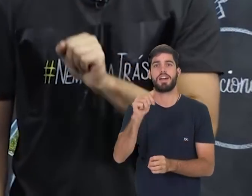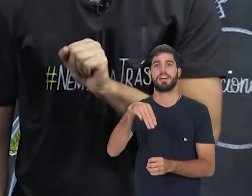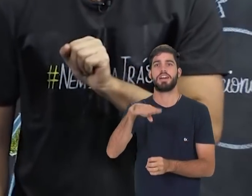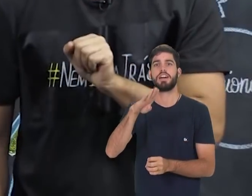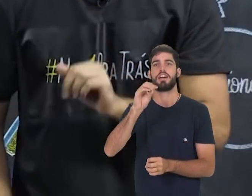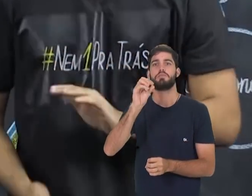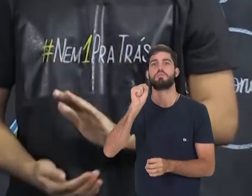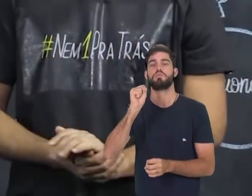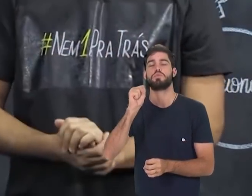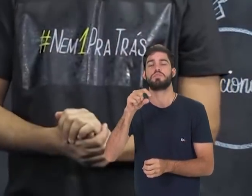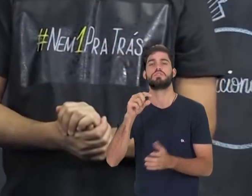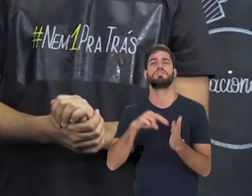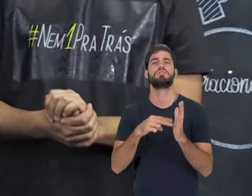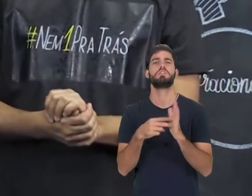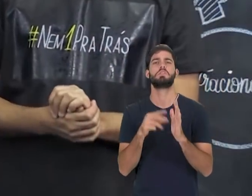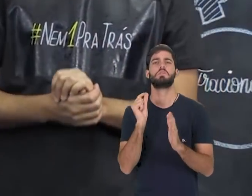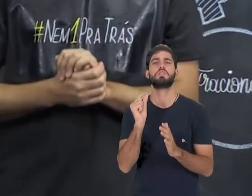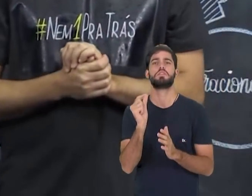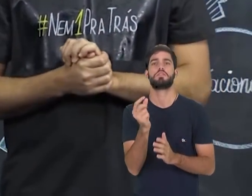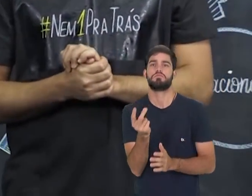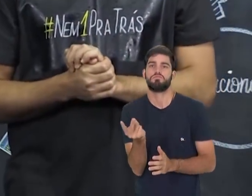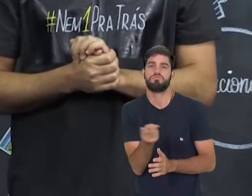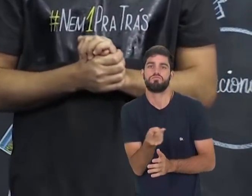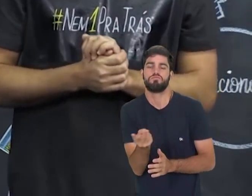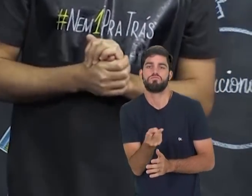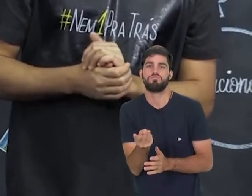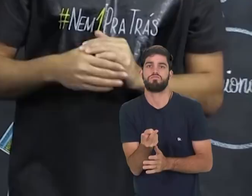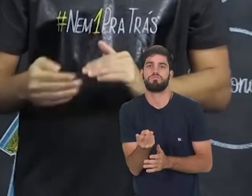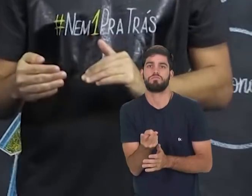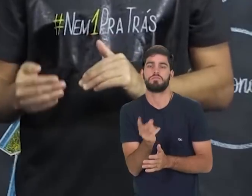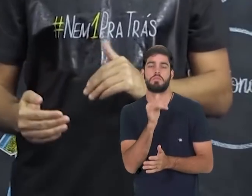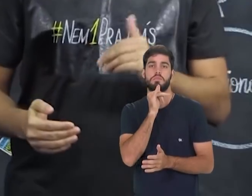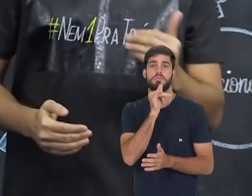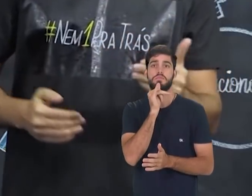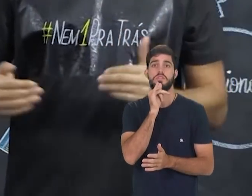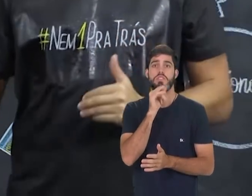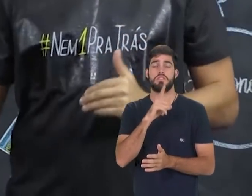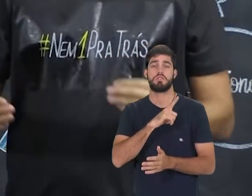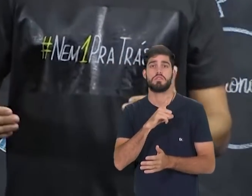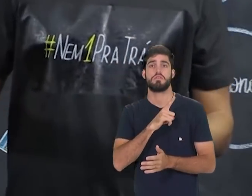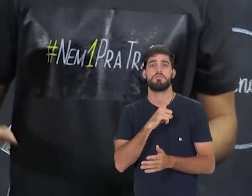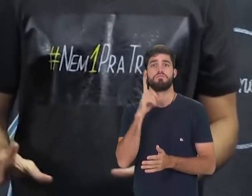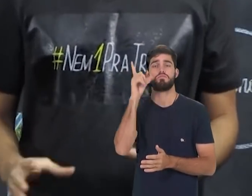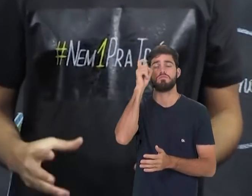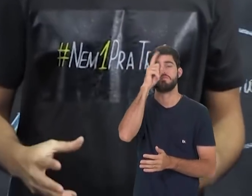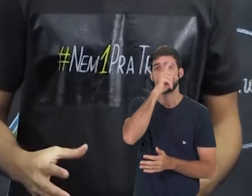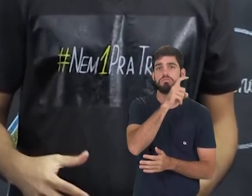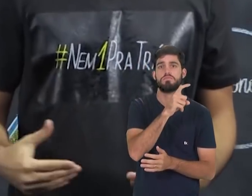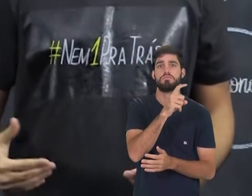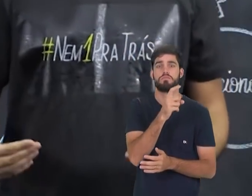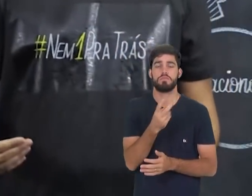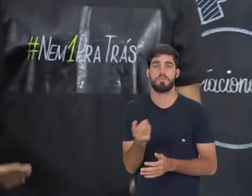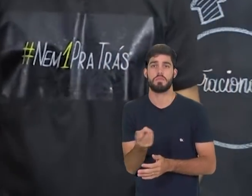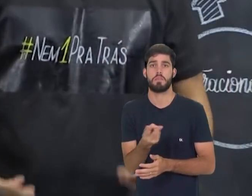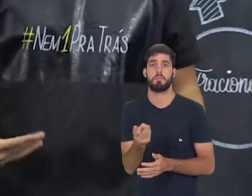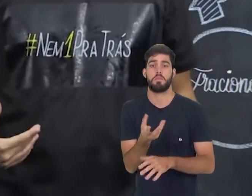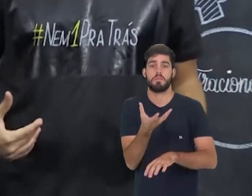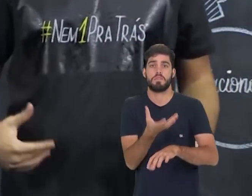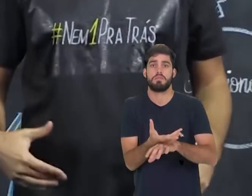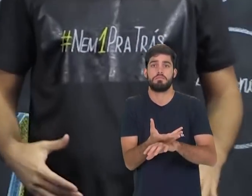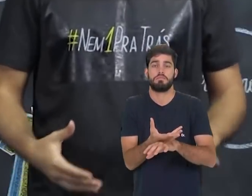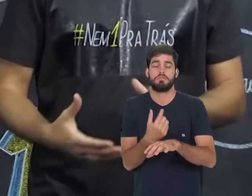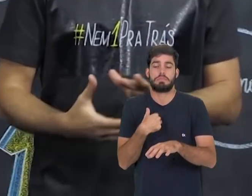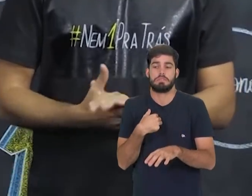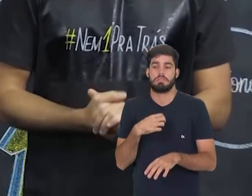dois elementos. Então, se eu digo, por exemplo, tenho dificuldade em português e matemática, ambas são disciplinas